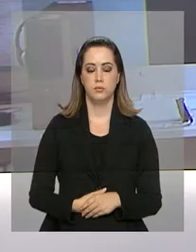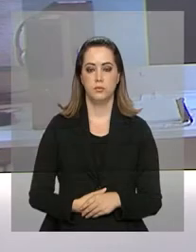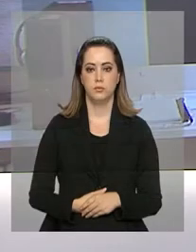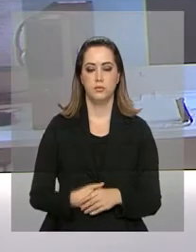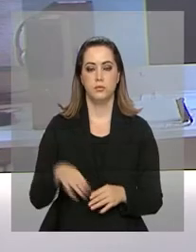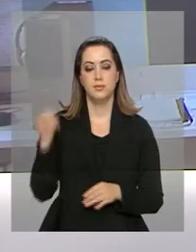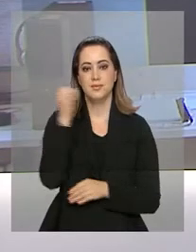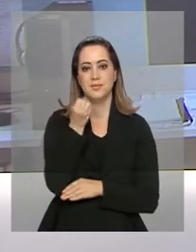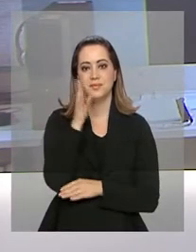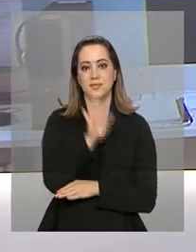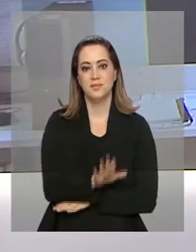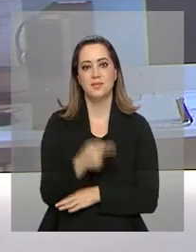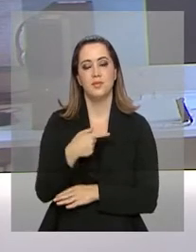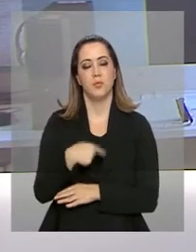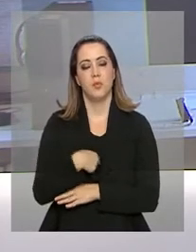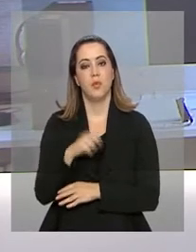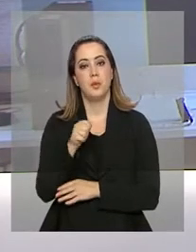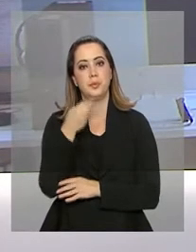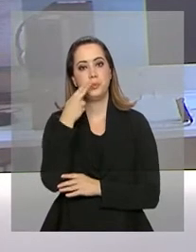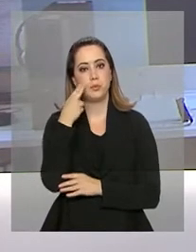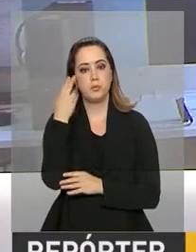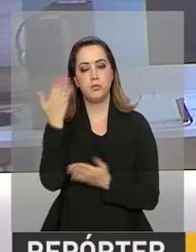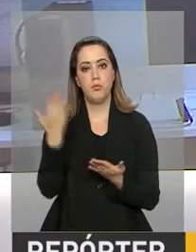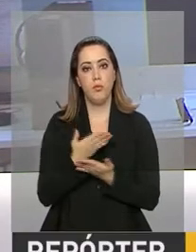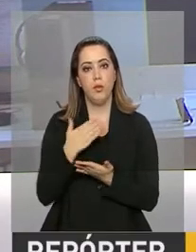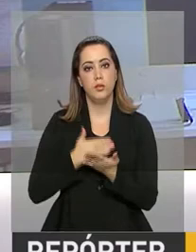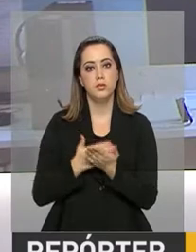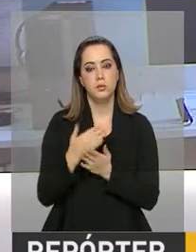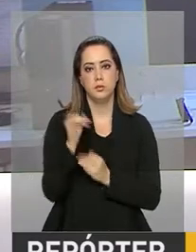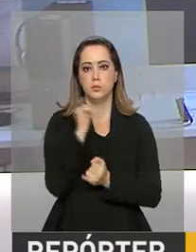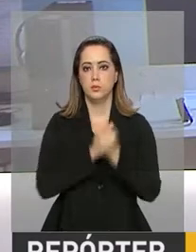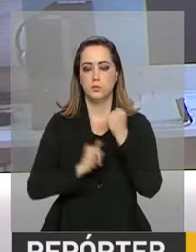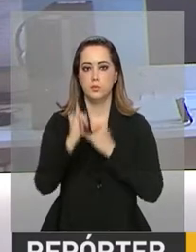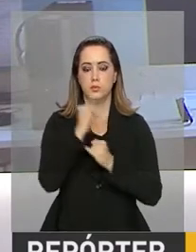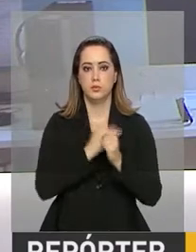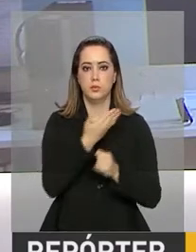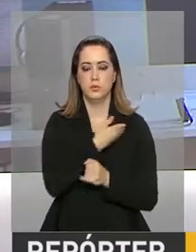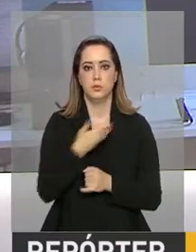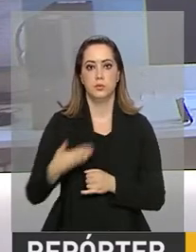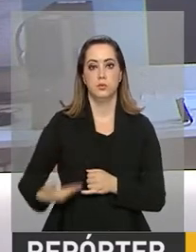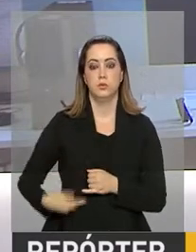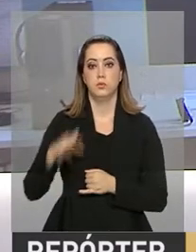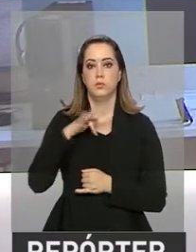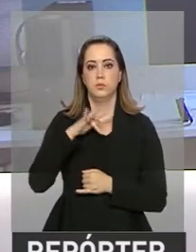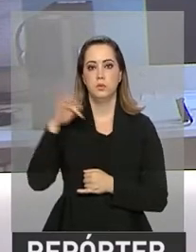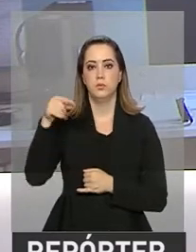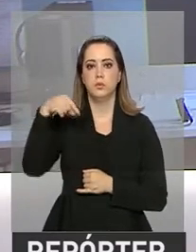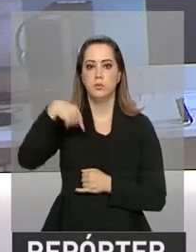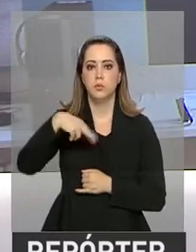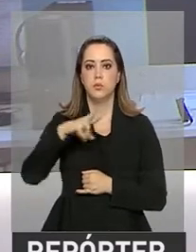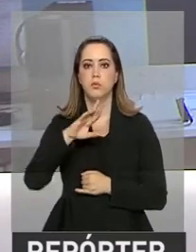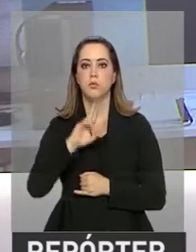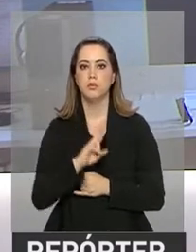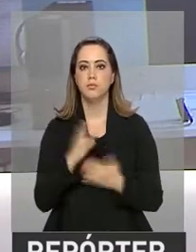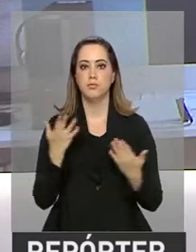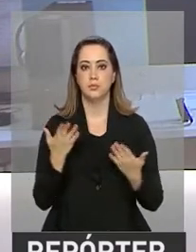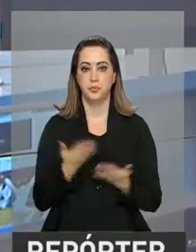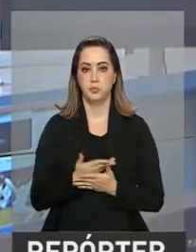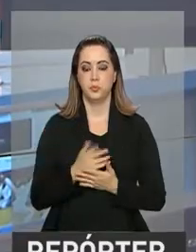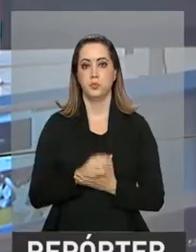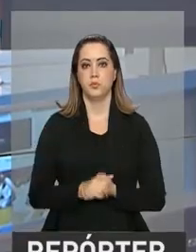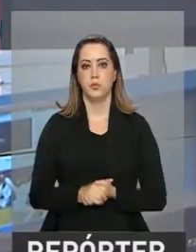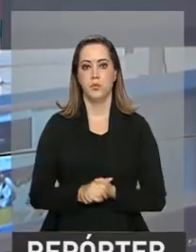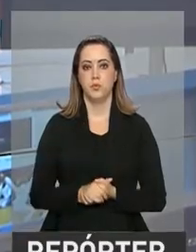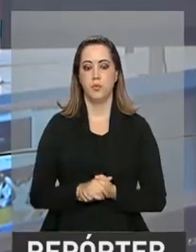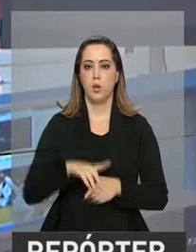olá boa tarde eu sou josé luiz filho ea partir de agora trago para vocês notícias do governo federal aqui no repórter nbr